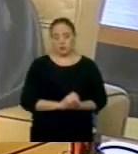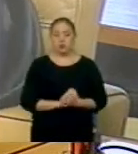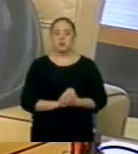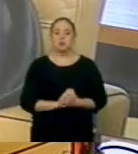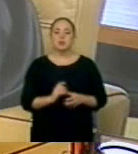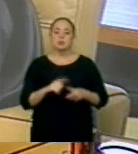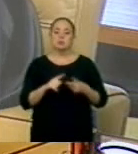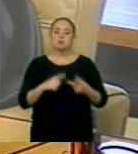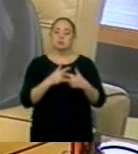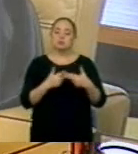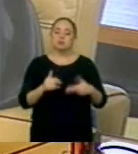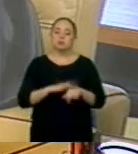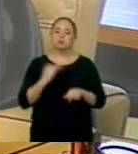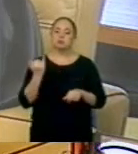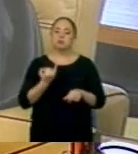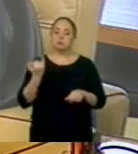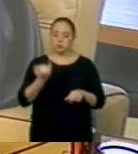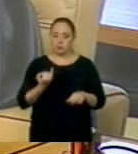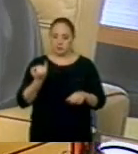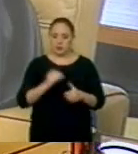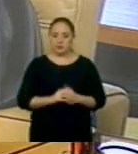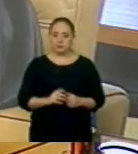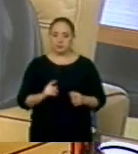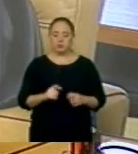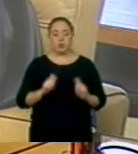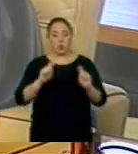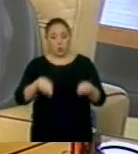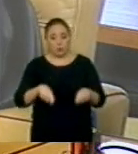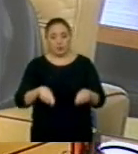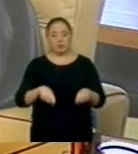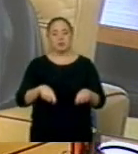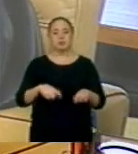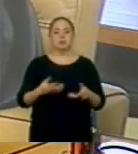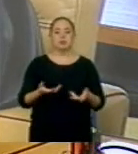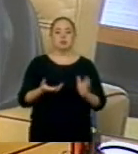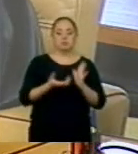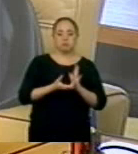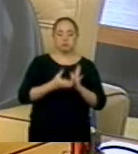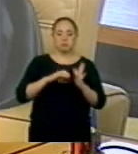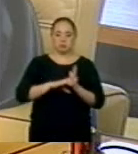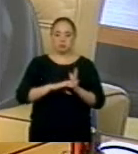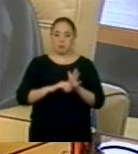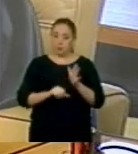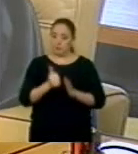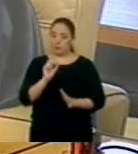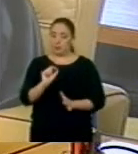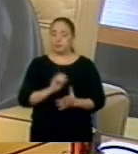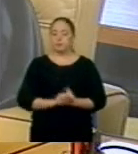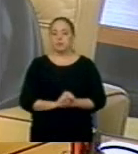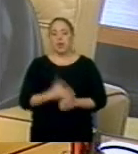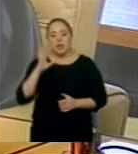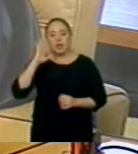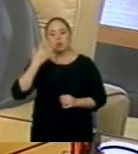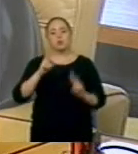elementos adquirem relevância: a competência das casas parlamentares para, primeiro, resolver